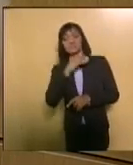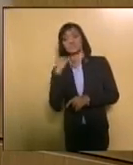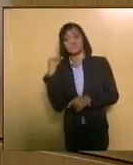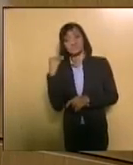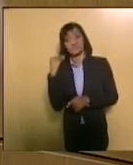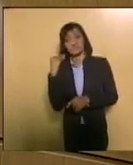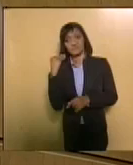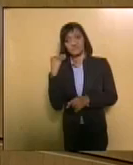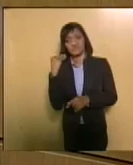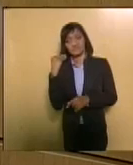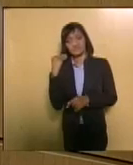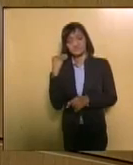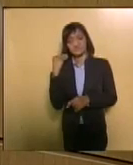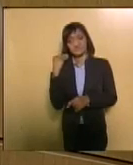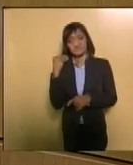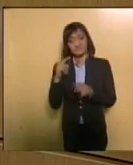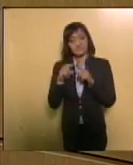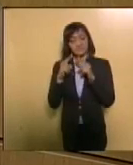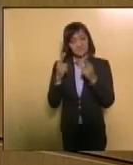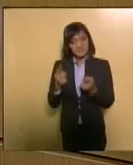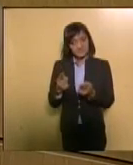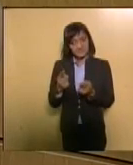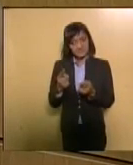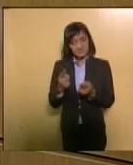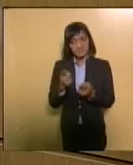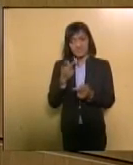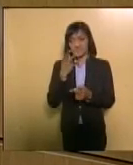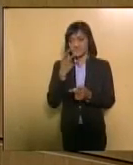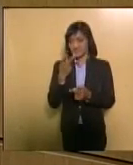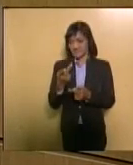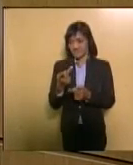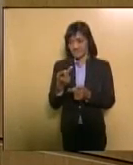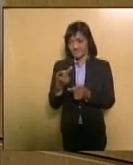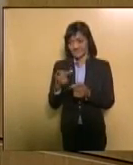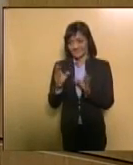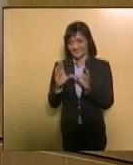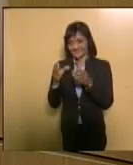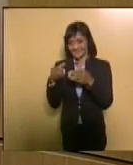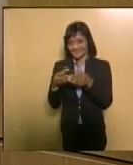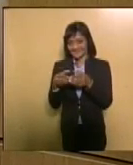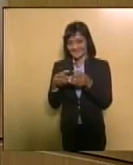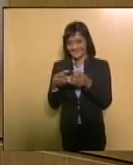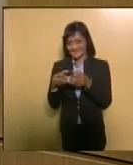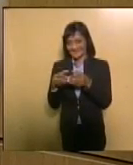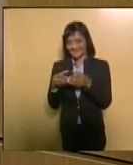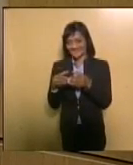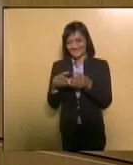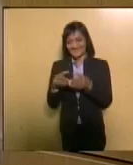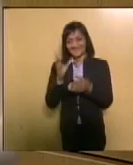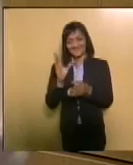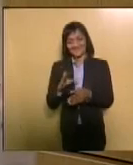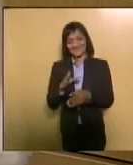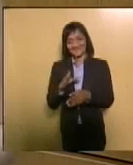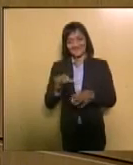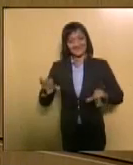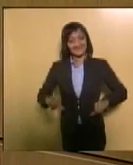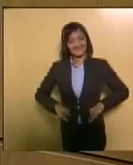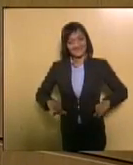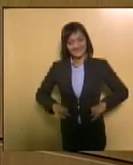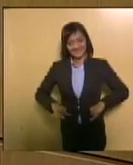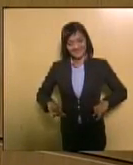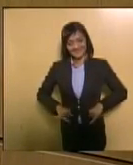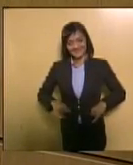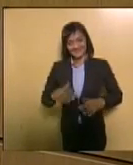falando de uma parcela muito pequena se você for considerar os efetivos policiais que estão sofrendo com os